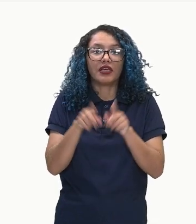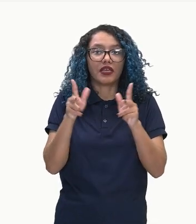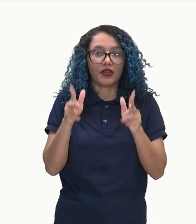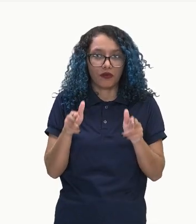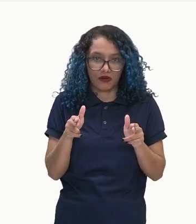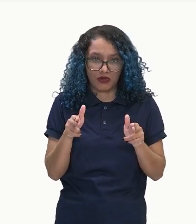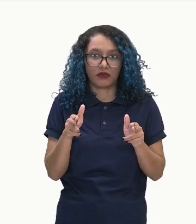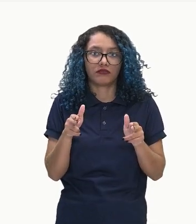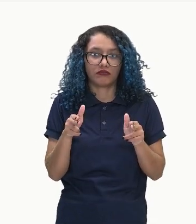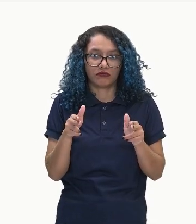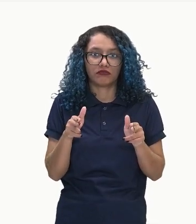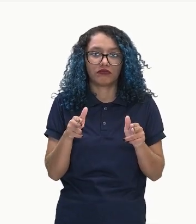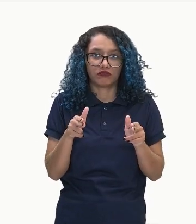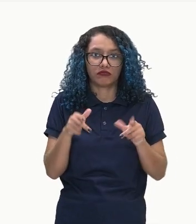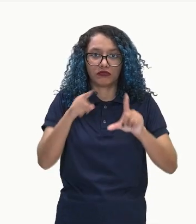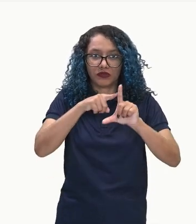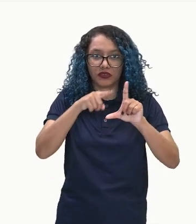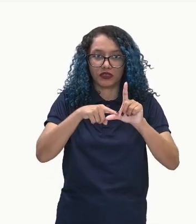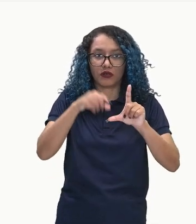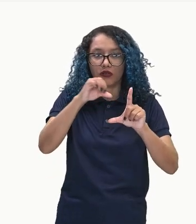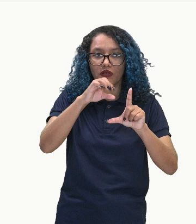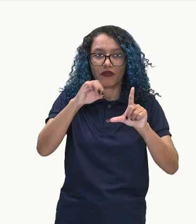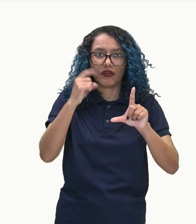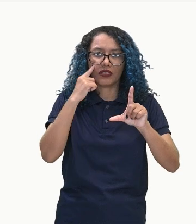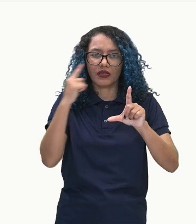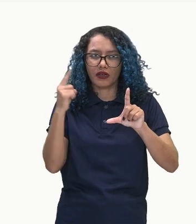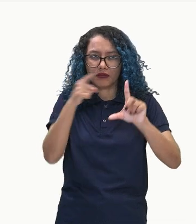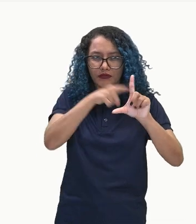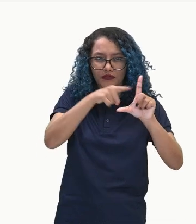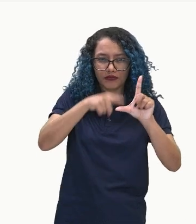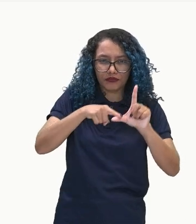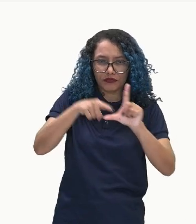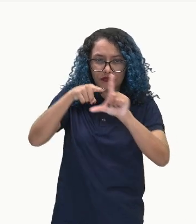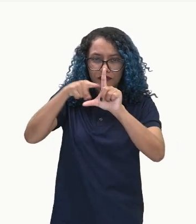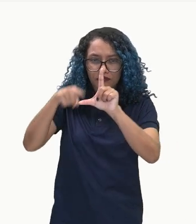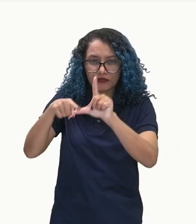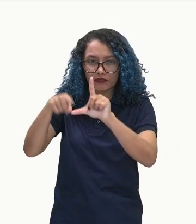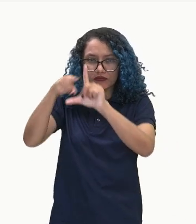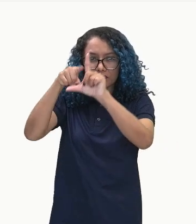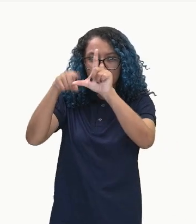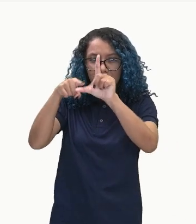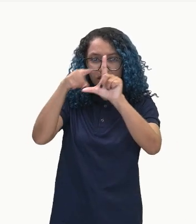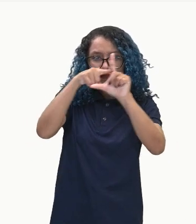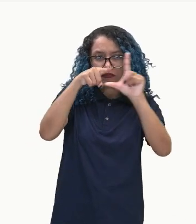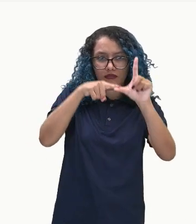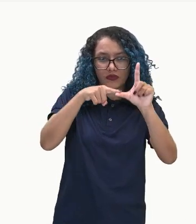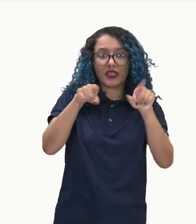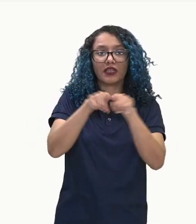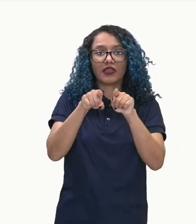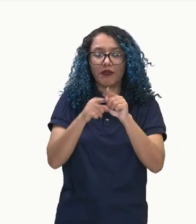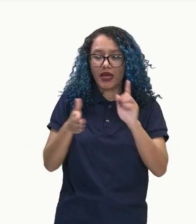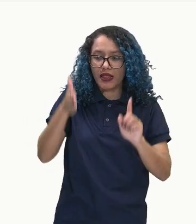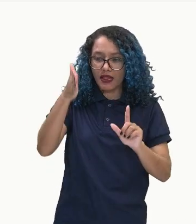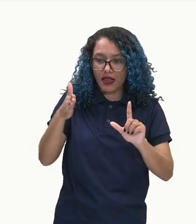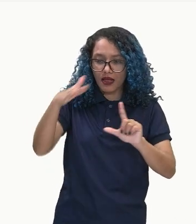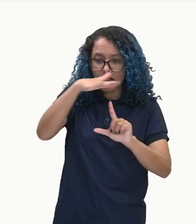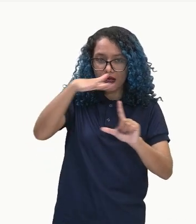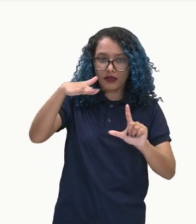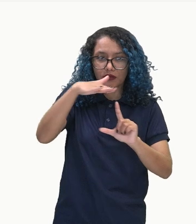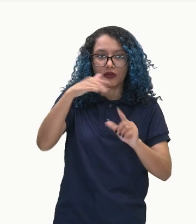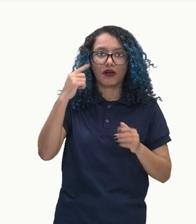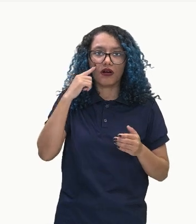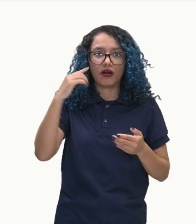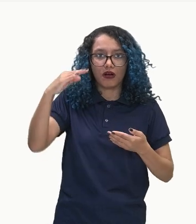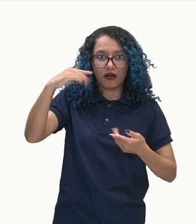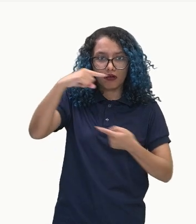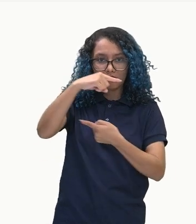Aqui estão os ângulos de 90 graus. Aí ele disse assim para você, ó, tem 4 ângulos iguais e lados opostos iguais. Ó. Esse lado aqui, ó, é